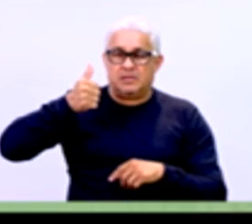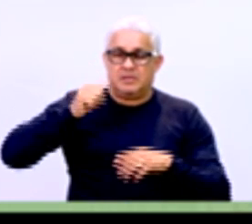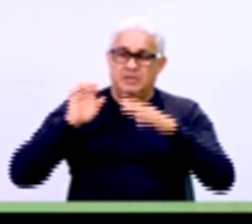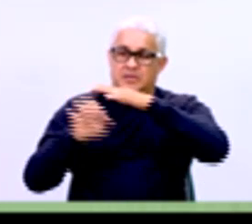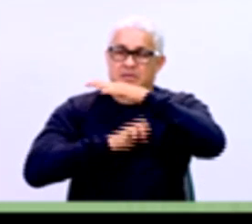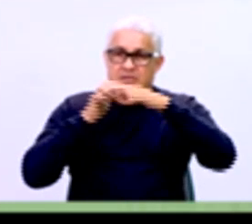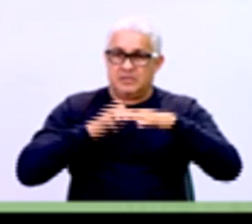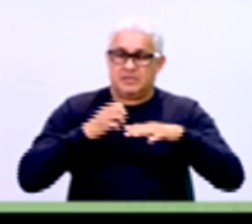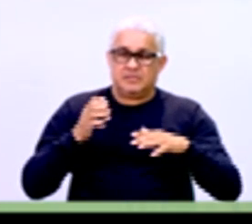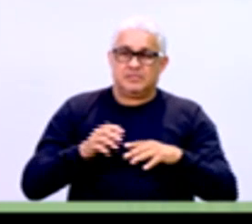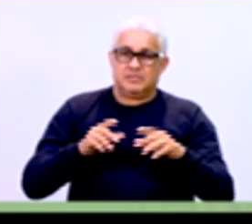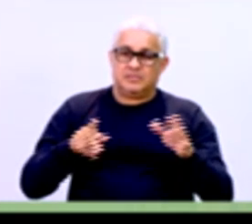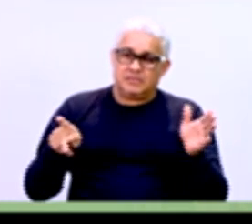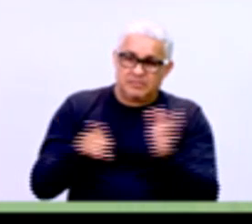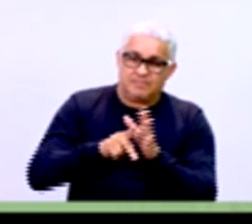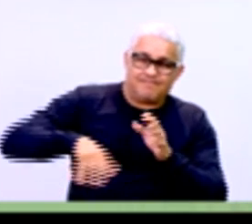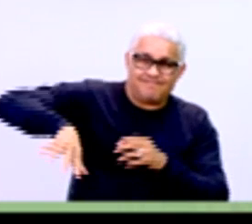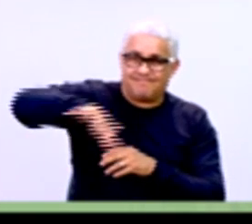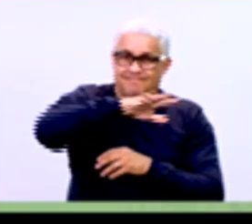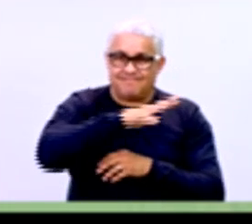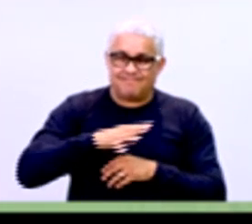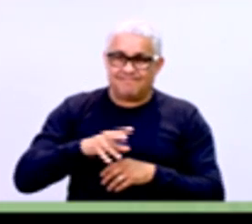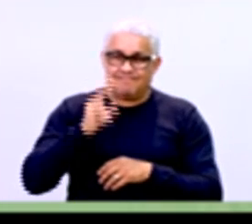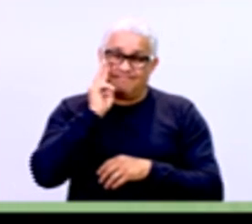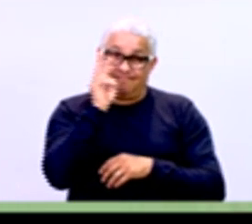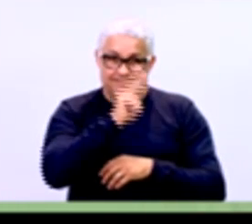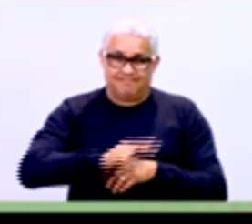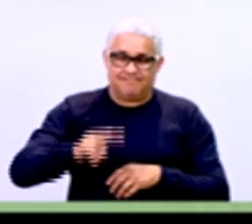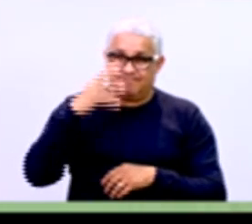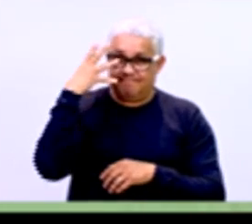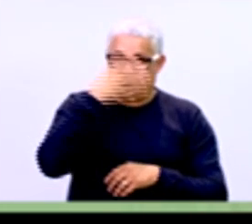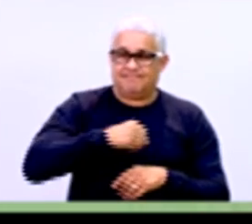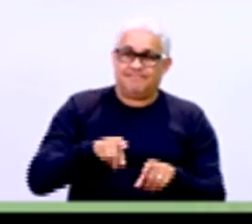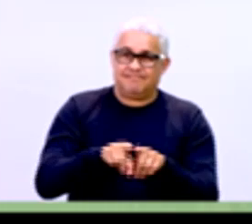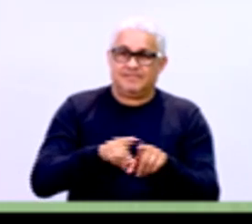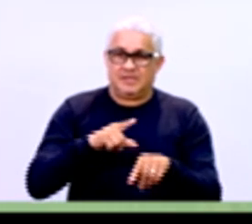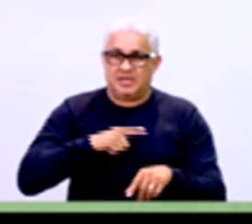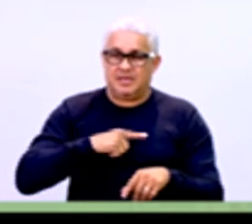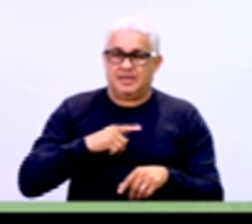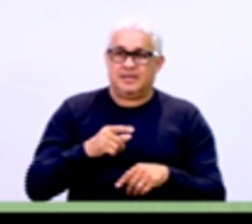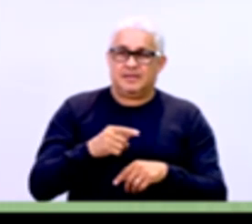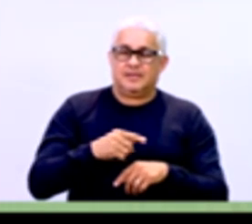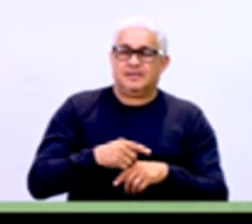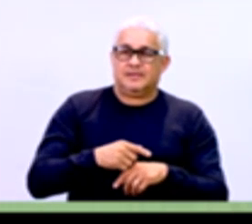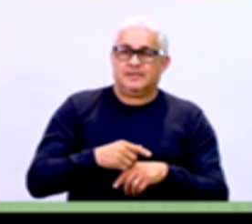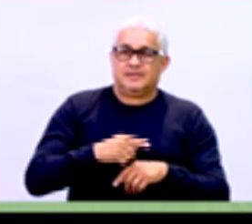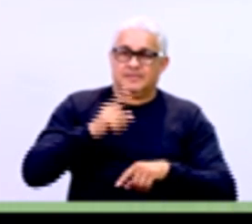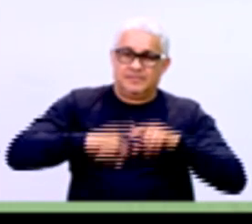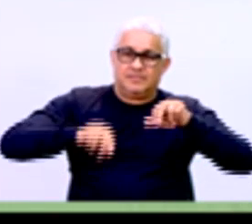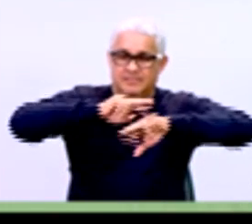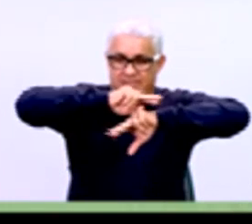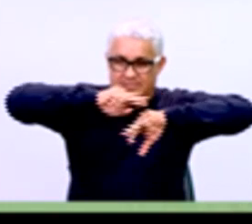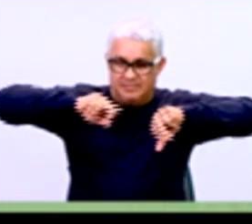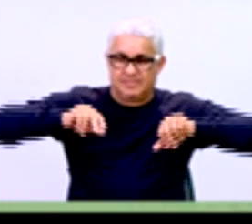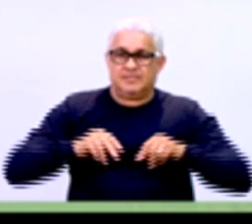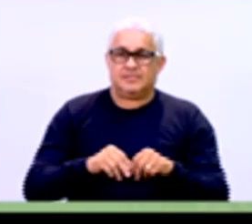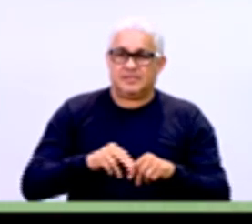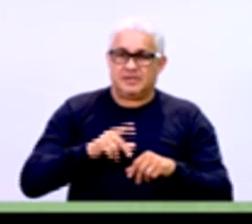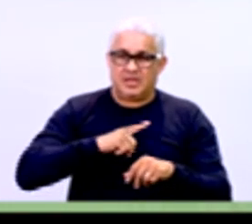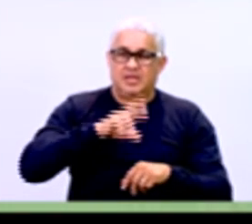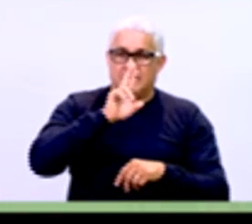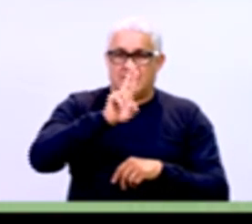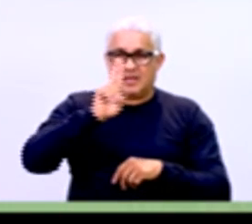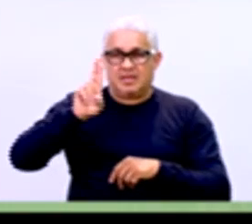de vista ambiental. Aí está tudo ok, né? Você observa que tem uma economia de matéria-prima através dos R's, né?